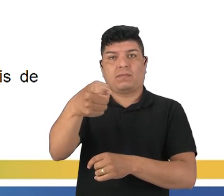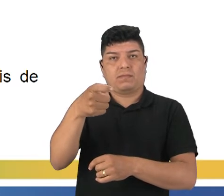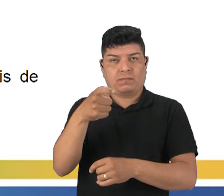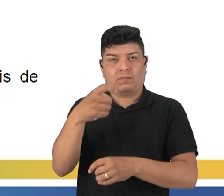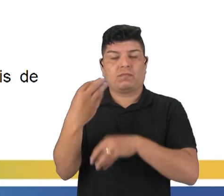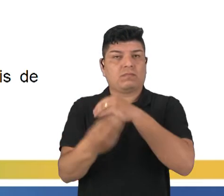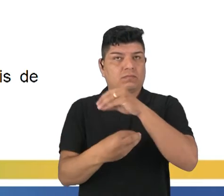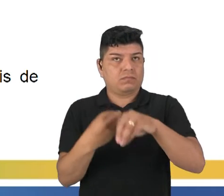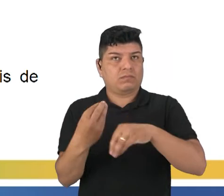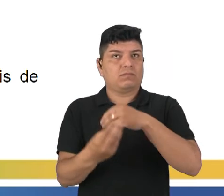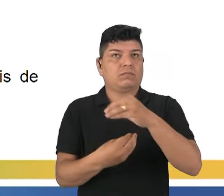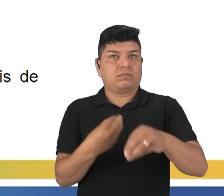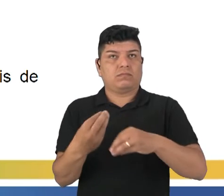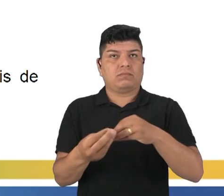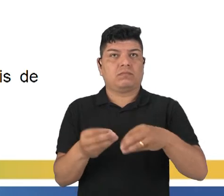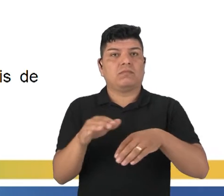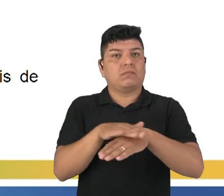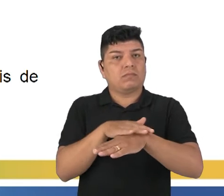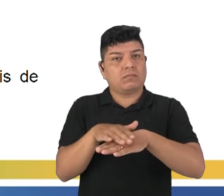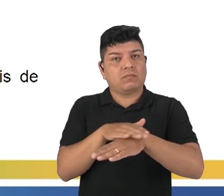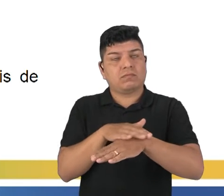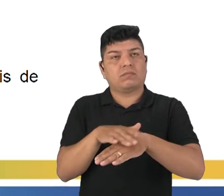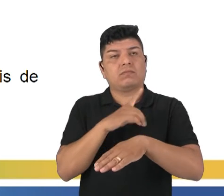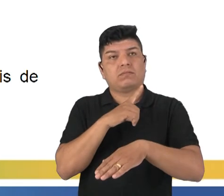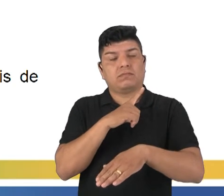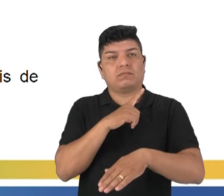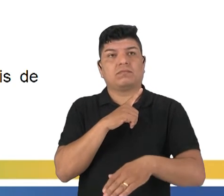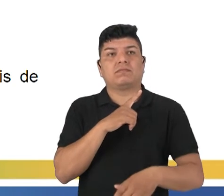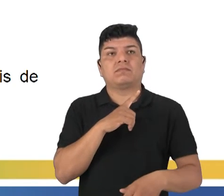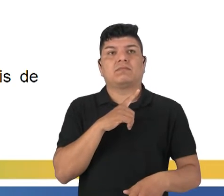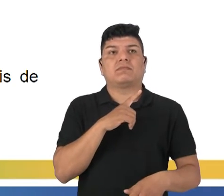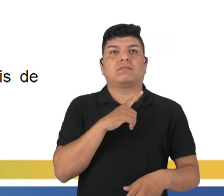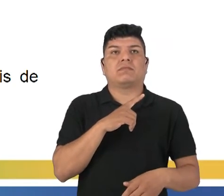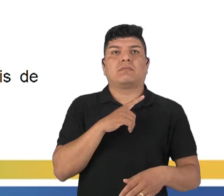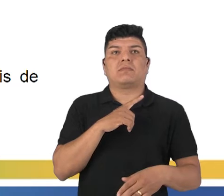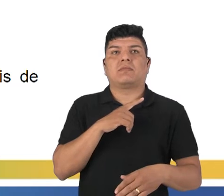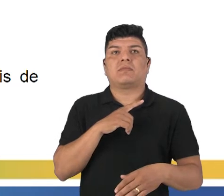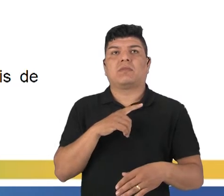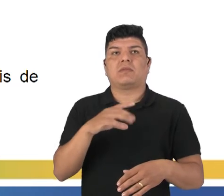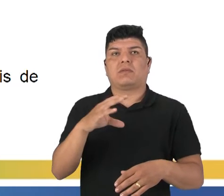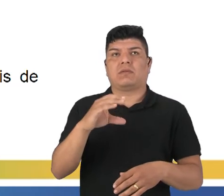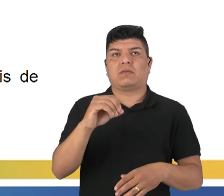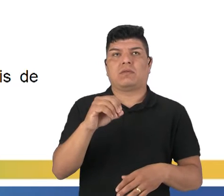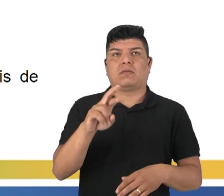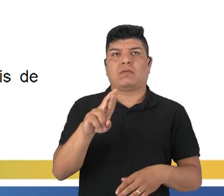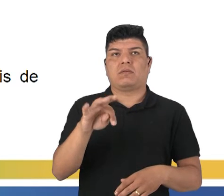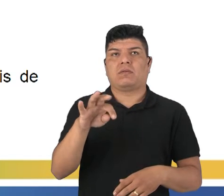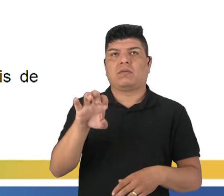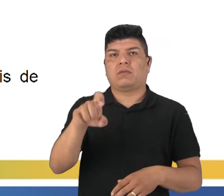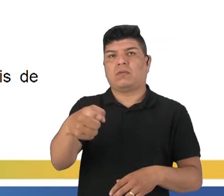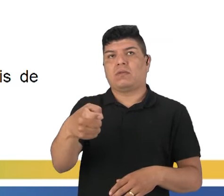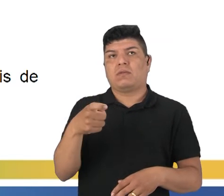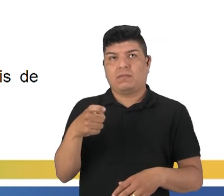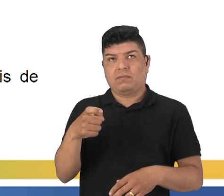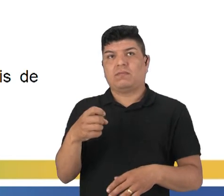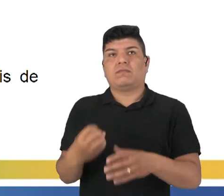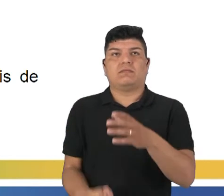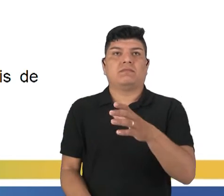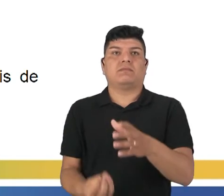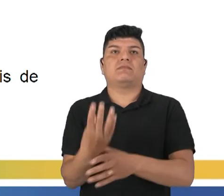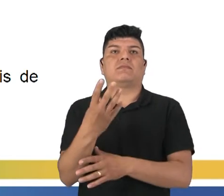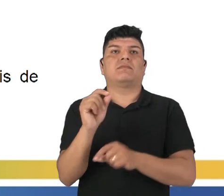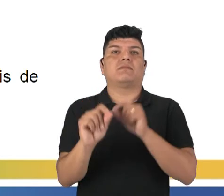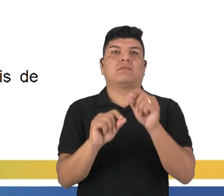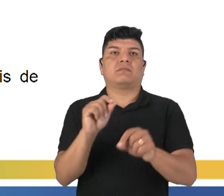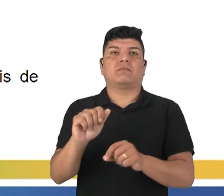medula. É como se fosse um tecido que envolvesse essa medula. O córtex suprarrenal, ele produz a aldosterona.